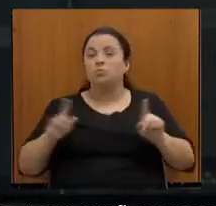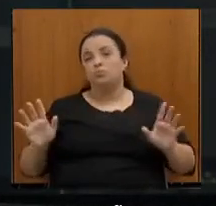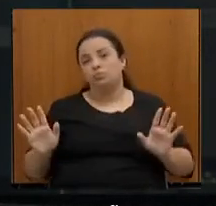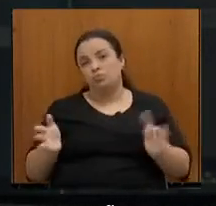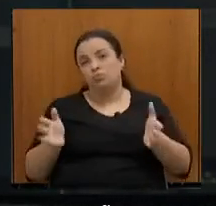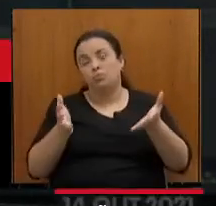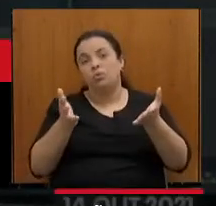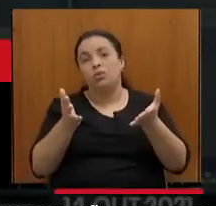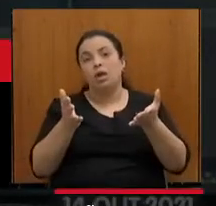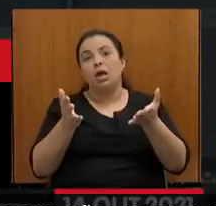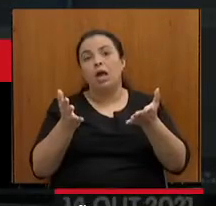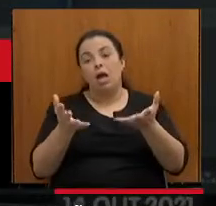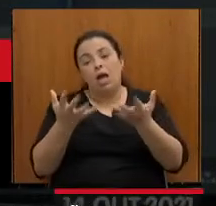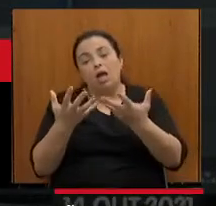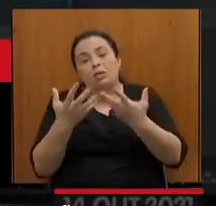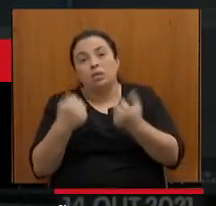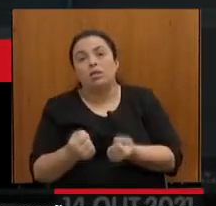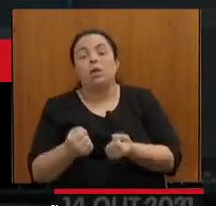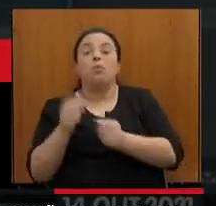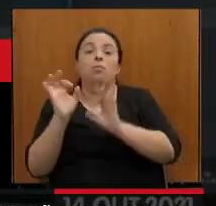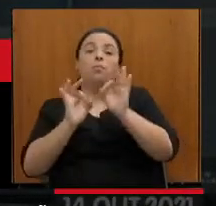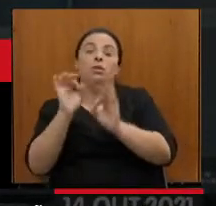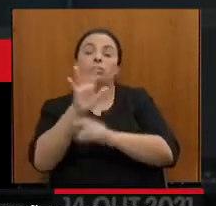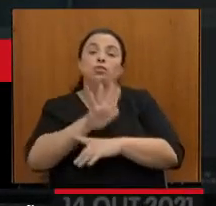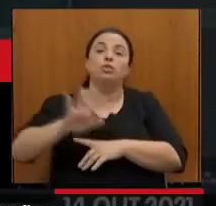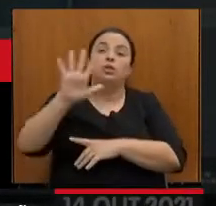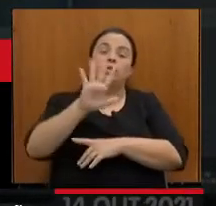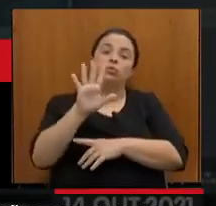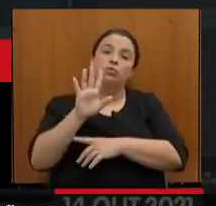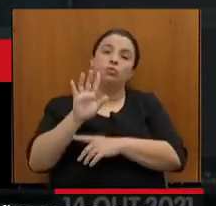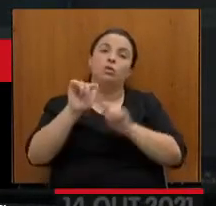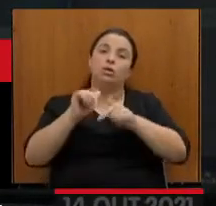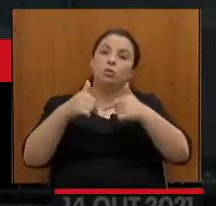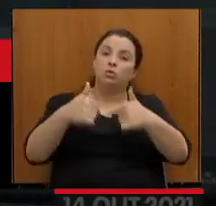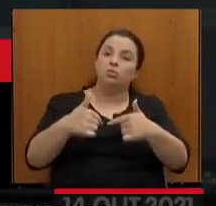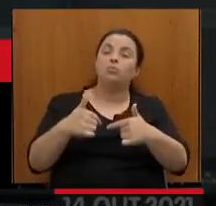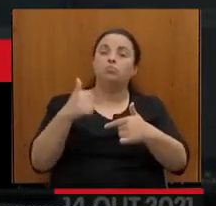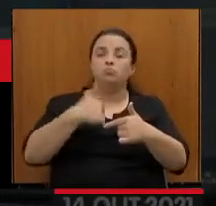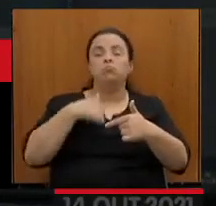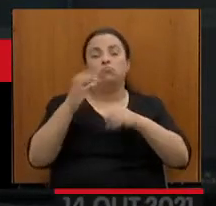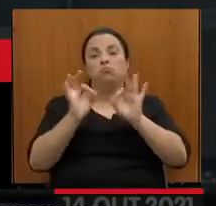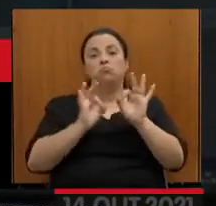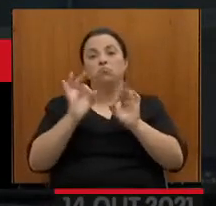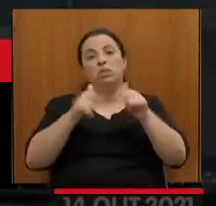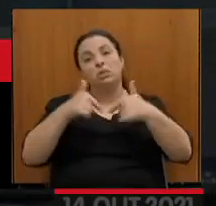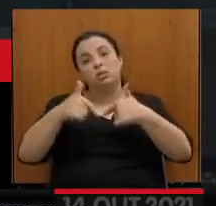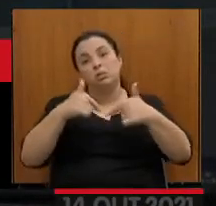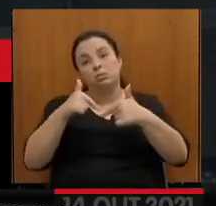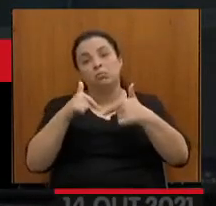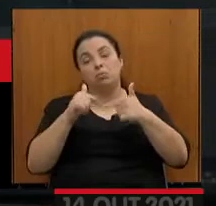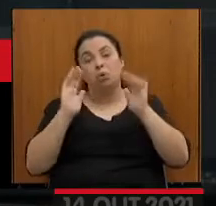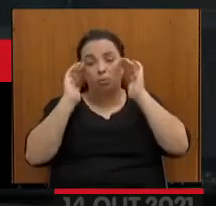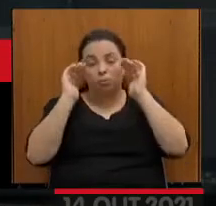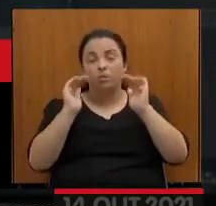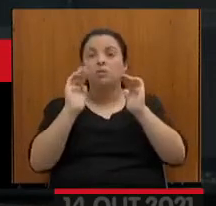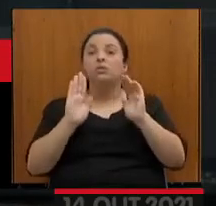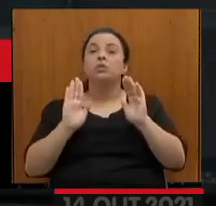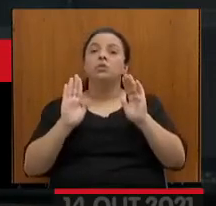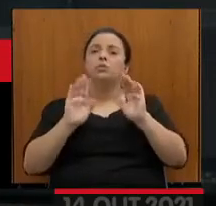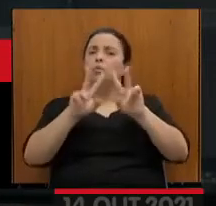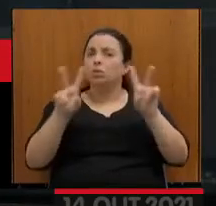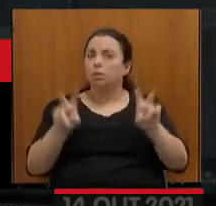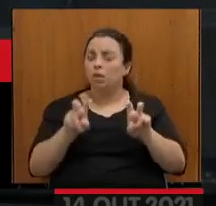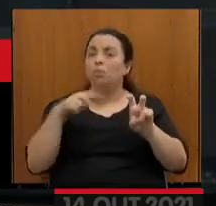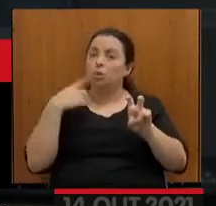ao plano geral de atuação, a trabalhar dentro daquele tema que nós conjuntamente desenvolvemos e entendemos